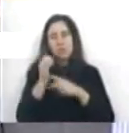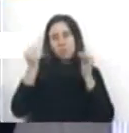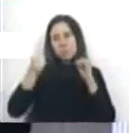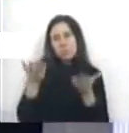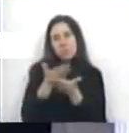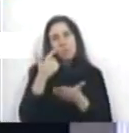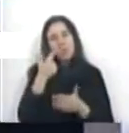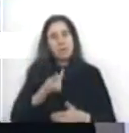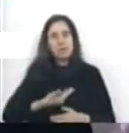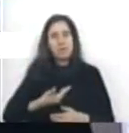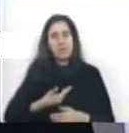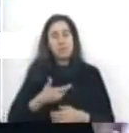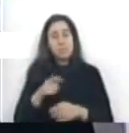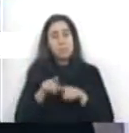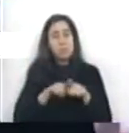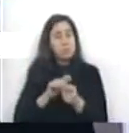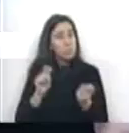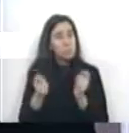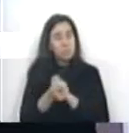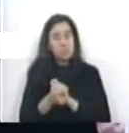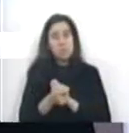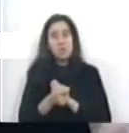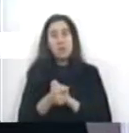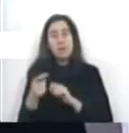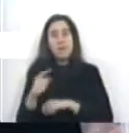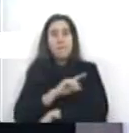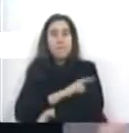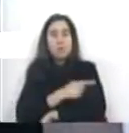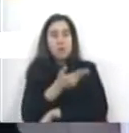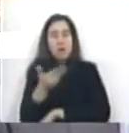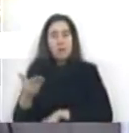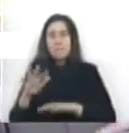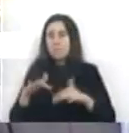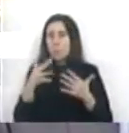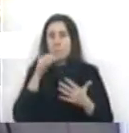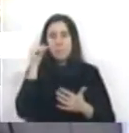da dívida. Mudança de políticas que a relação de forças ainda não permite.